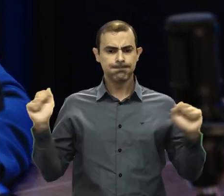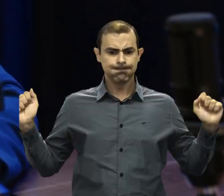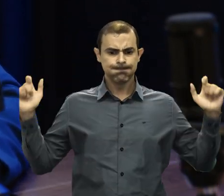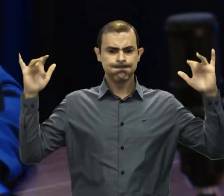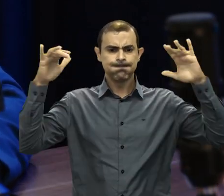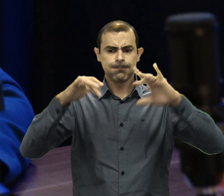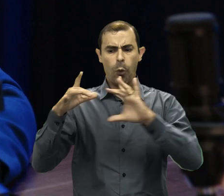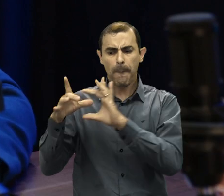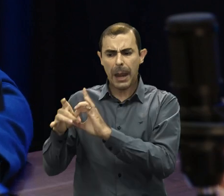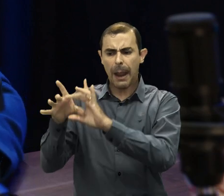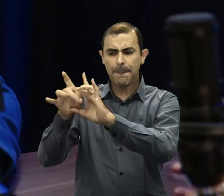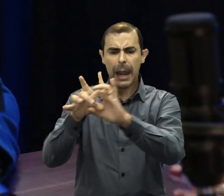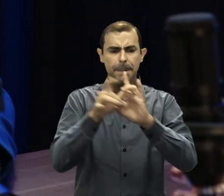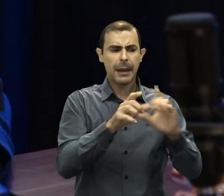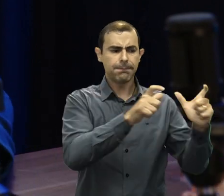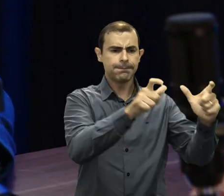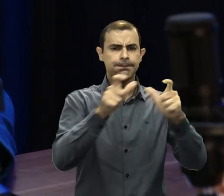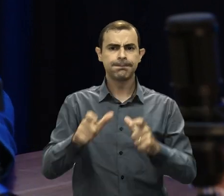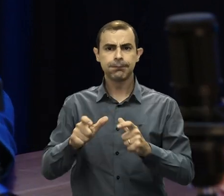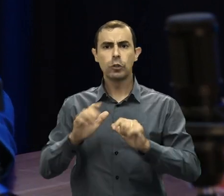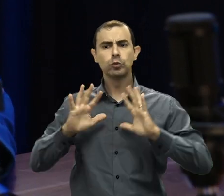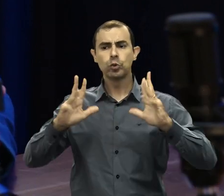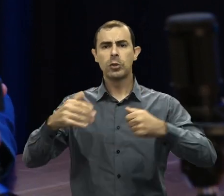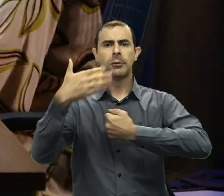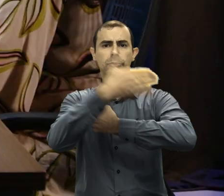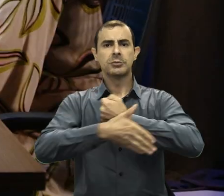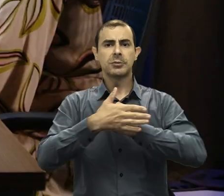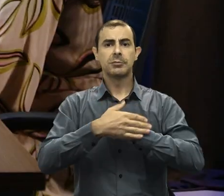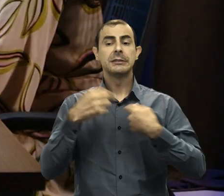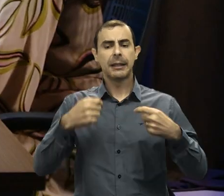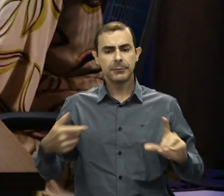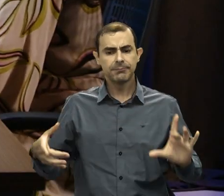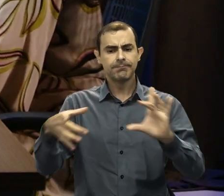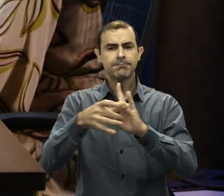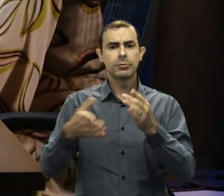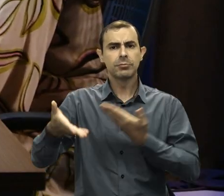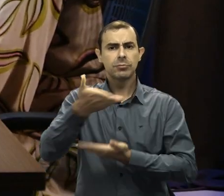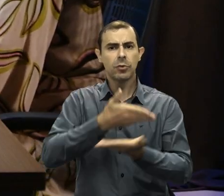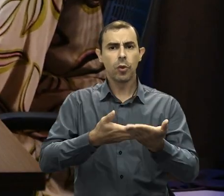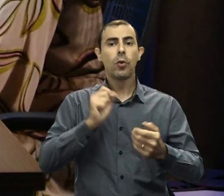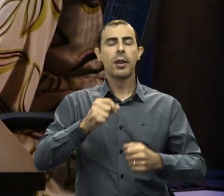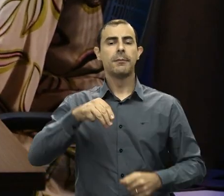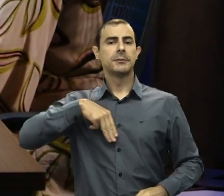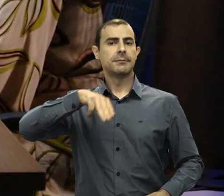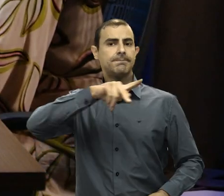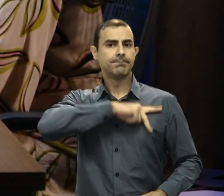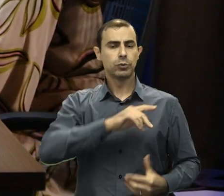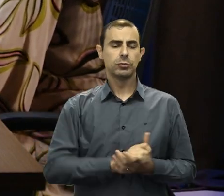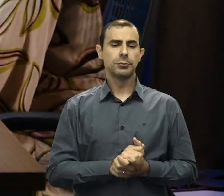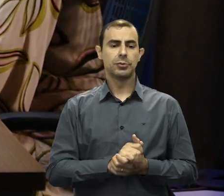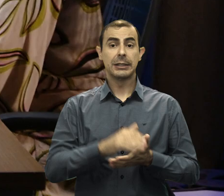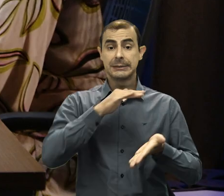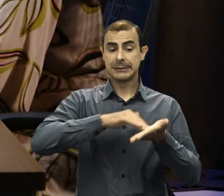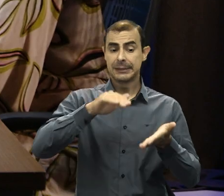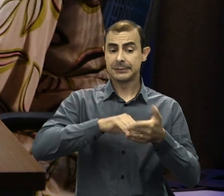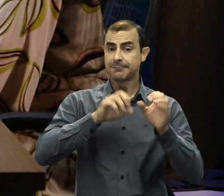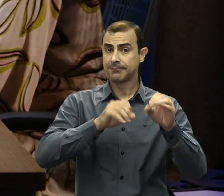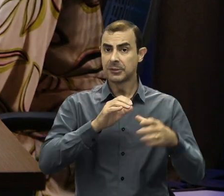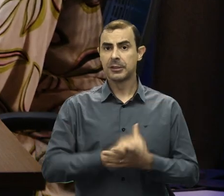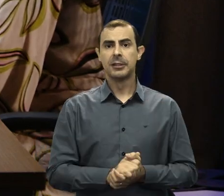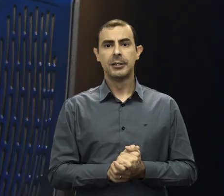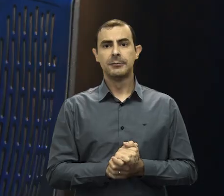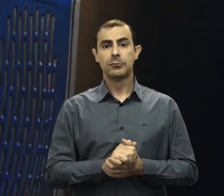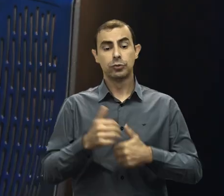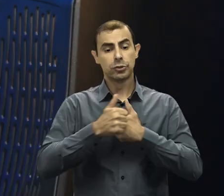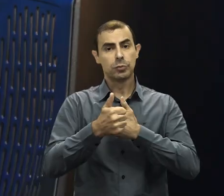toda a rede de proteção, porque nós precisamos envolver, né, sempre nessa rede, o Ministério Público, a Secretaria de Educação, o